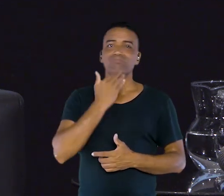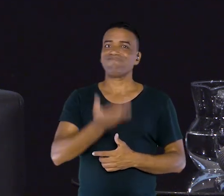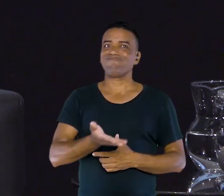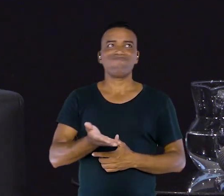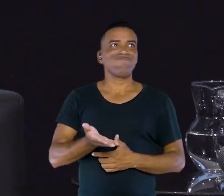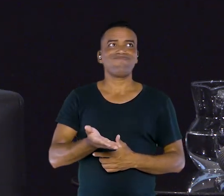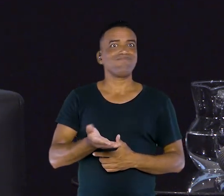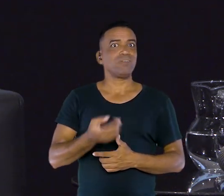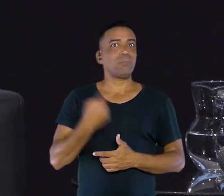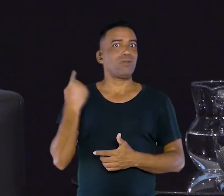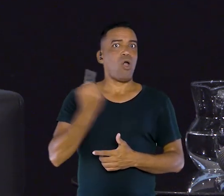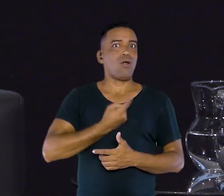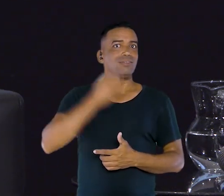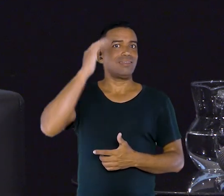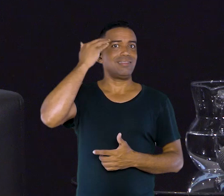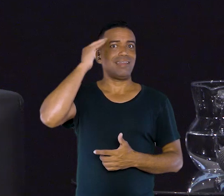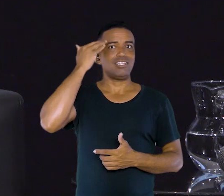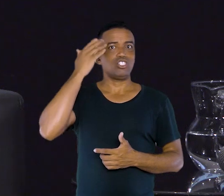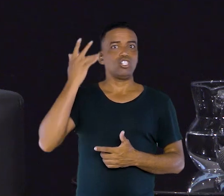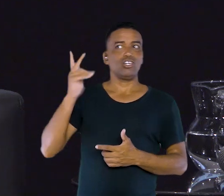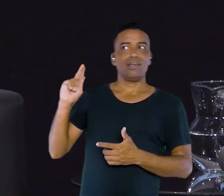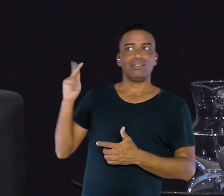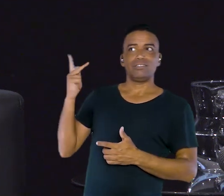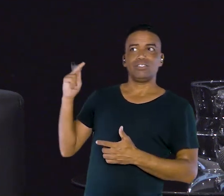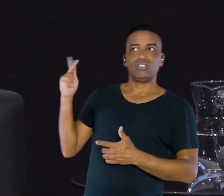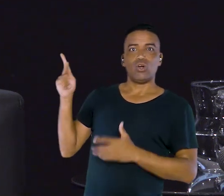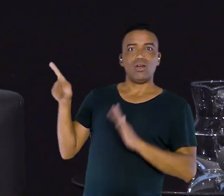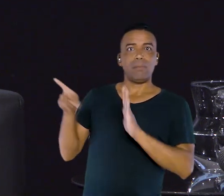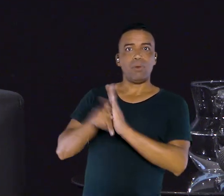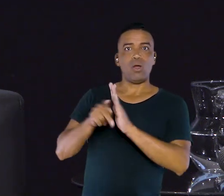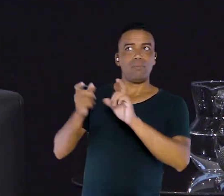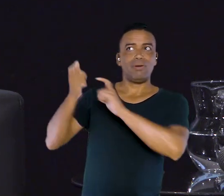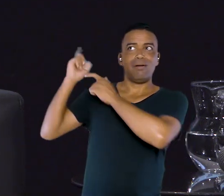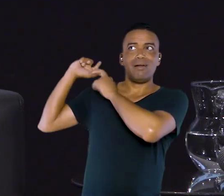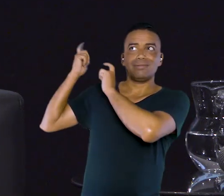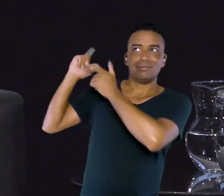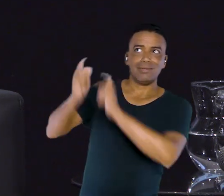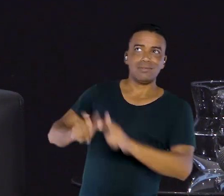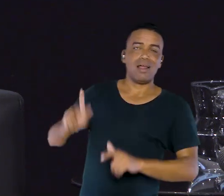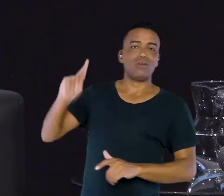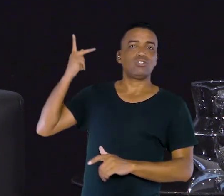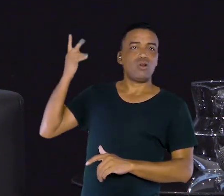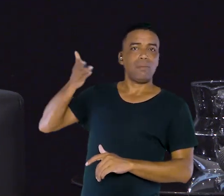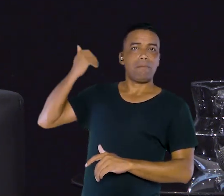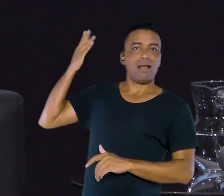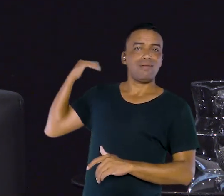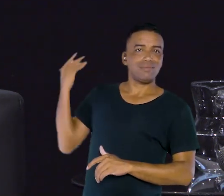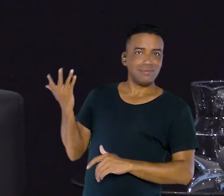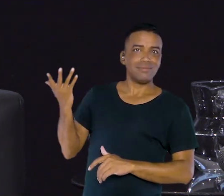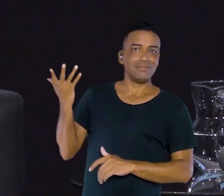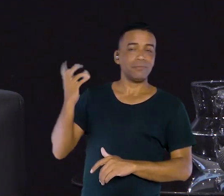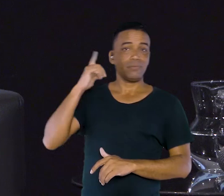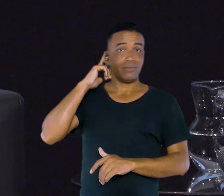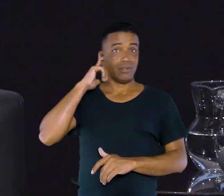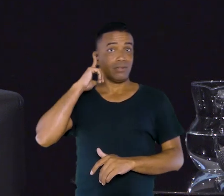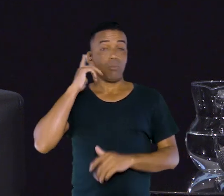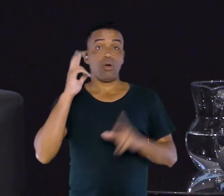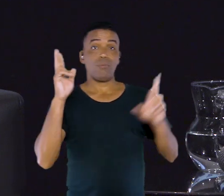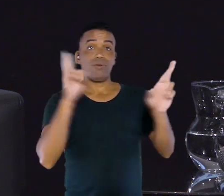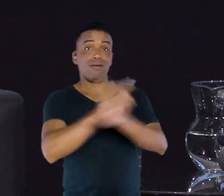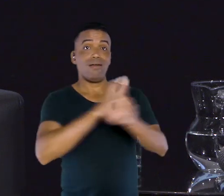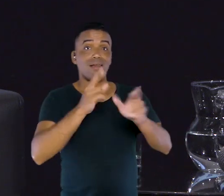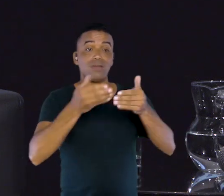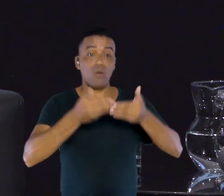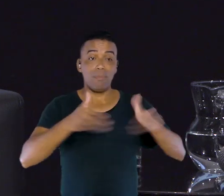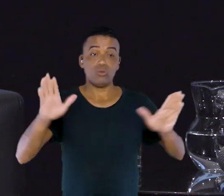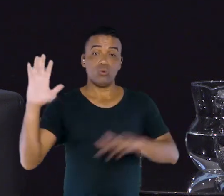gente entende, né, para essa história que a gente tem no nosso passado aqui, que é uma história que está baseada, de novo, né, numa